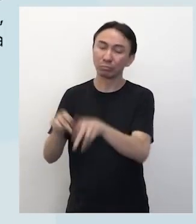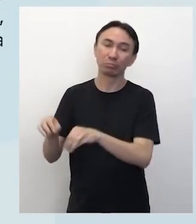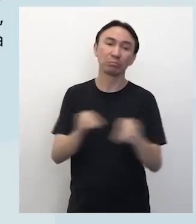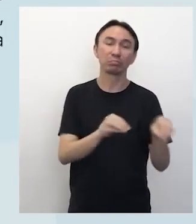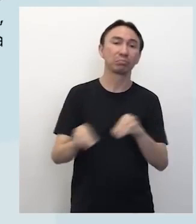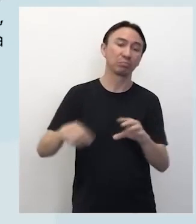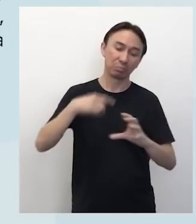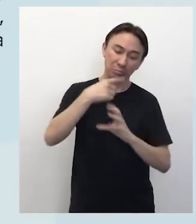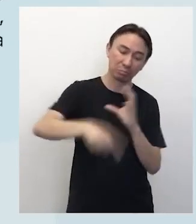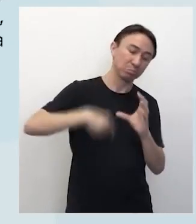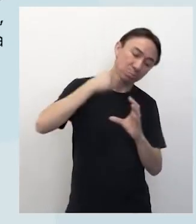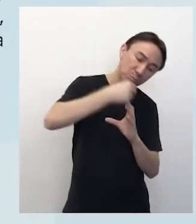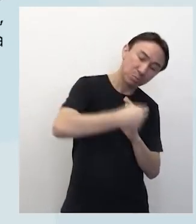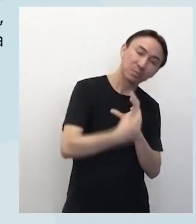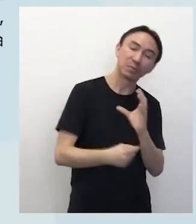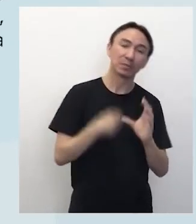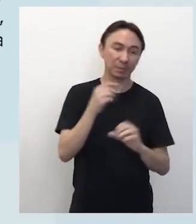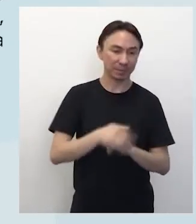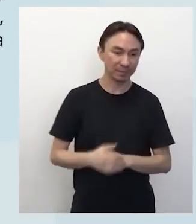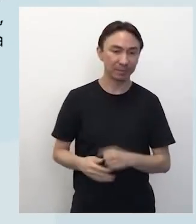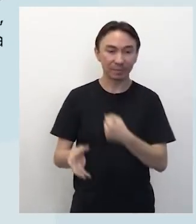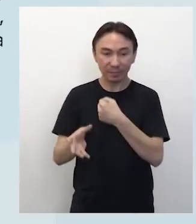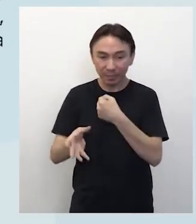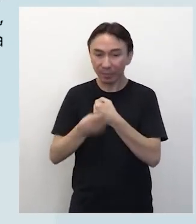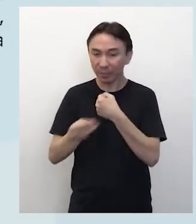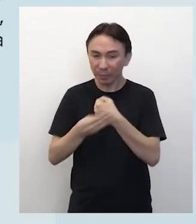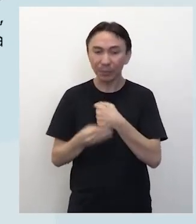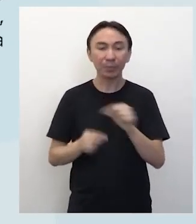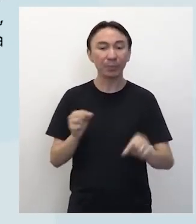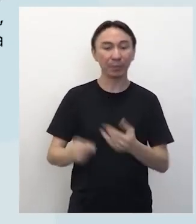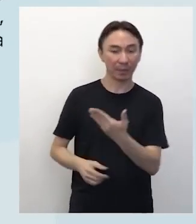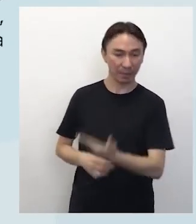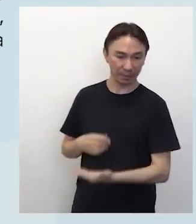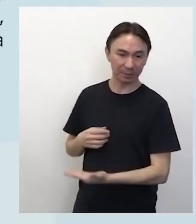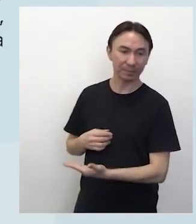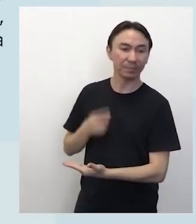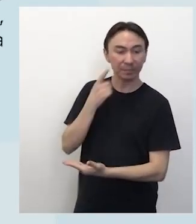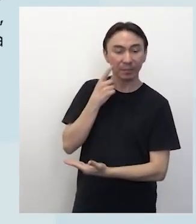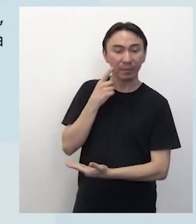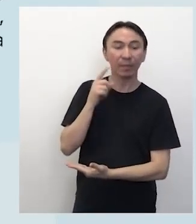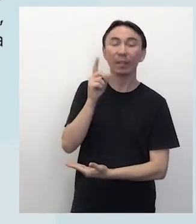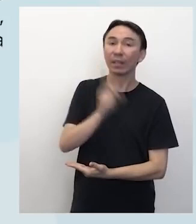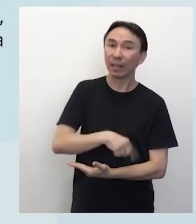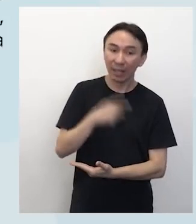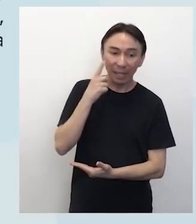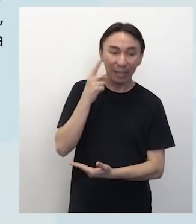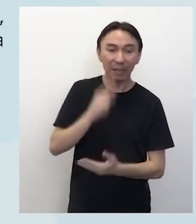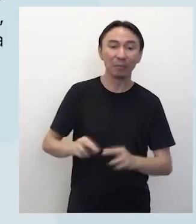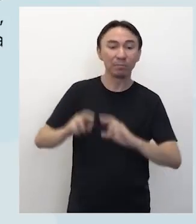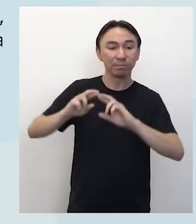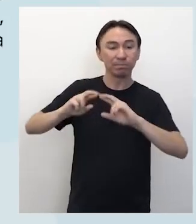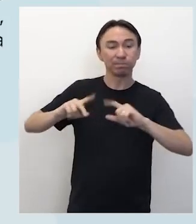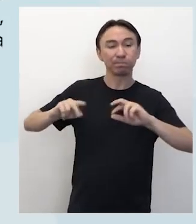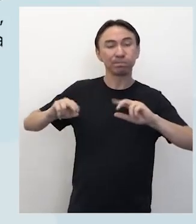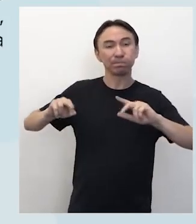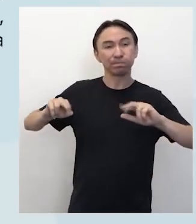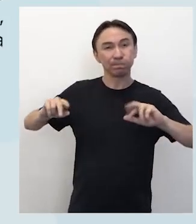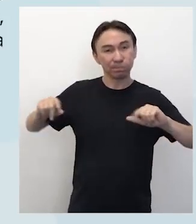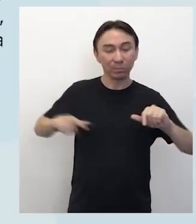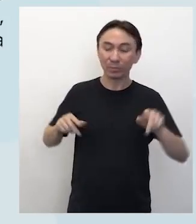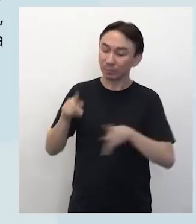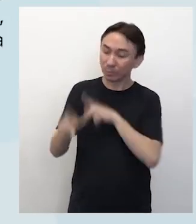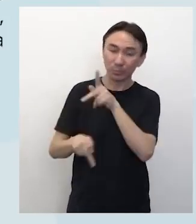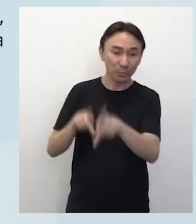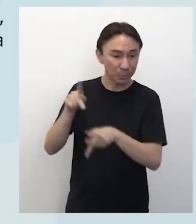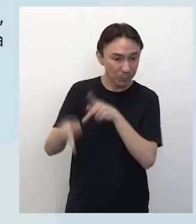o sujeito e seu lugar no mundo, e o objeto de conhecimento tratará da diversidade e dinâmica